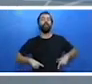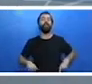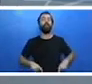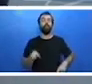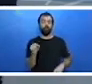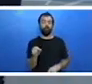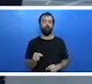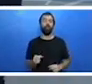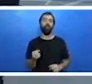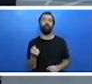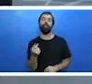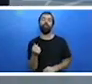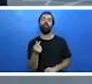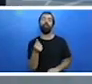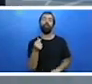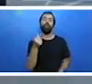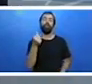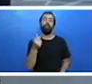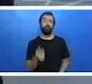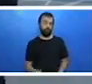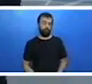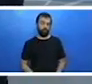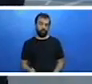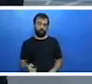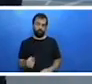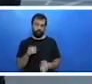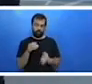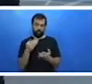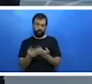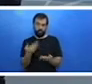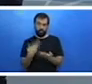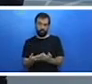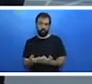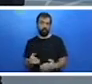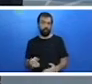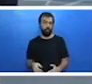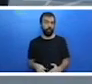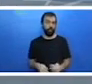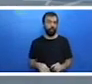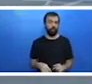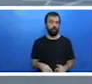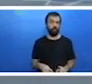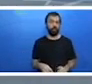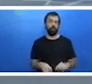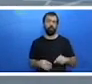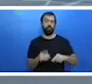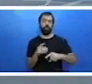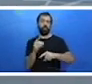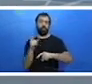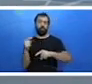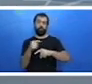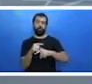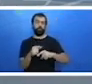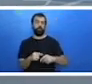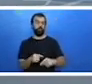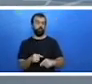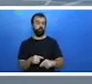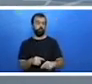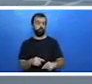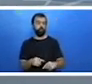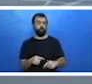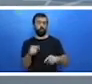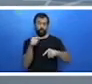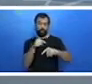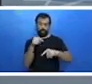decimal. Um número decimal pode ter uma parte inteira, aqui vem antes da vírgula, e a